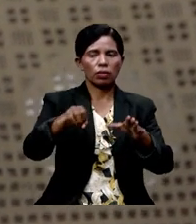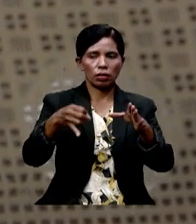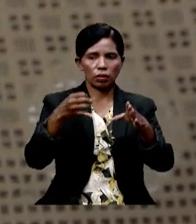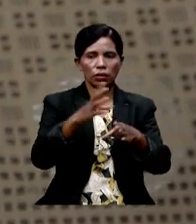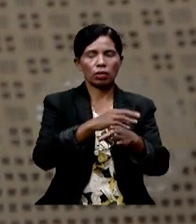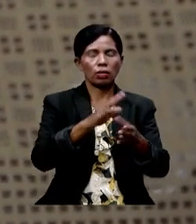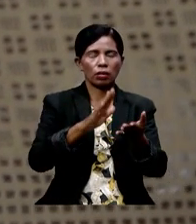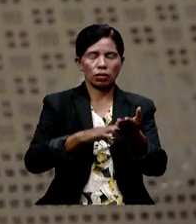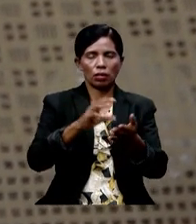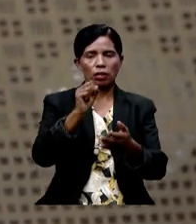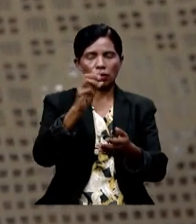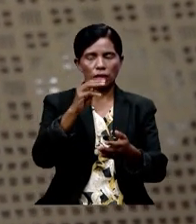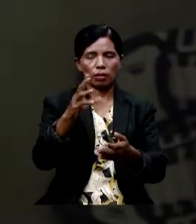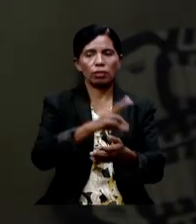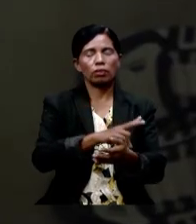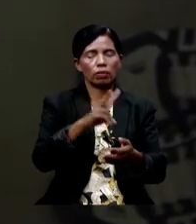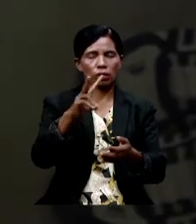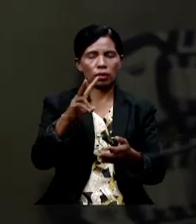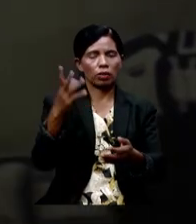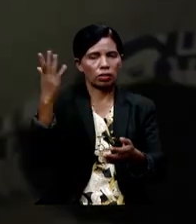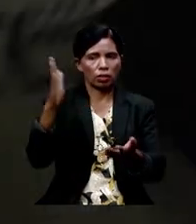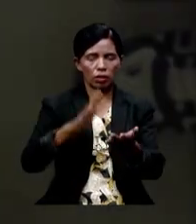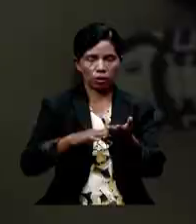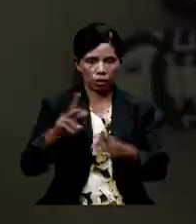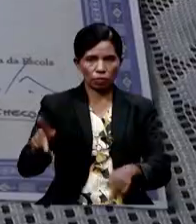ensino secundário técnico vocacional e a escola